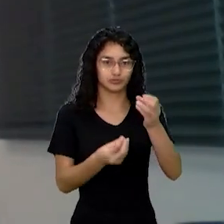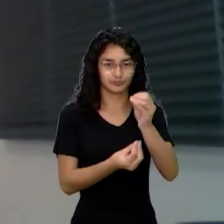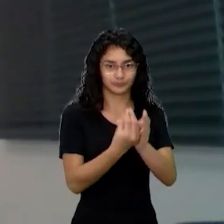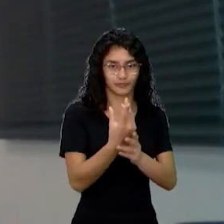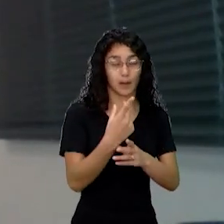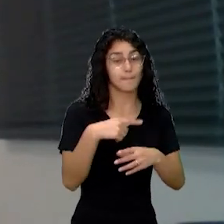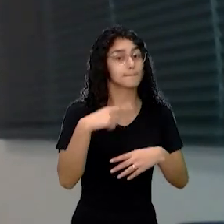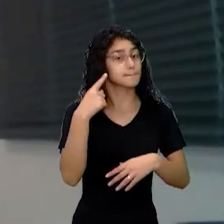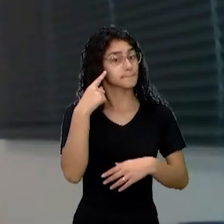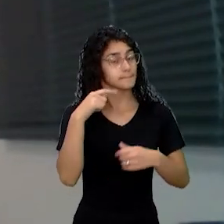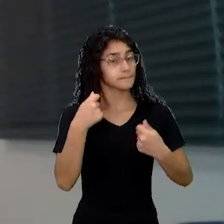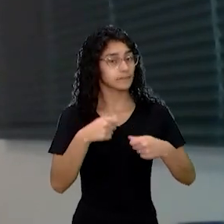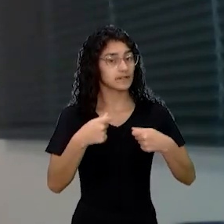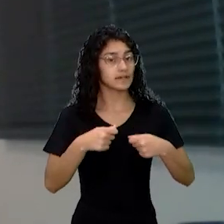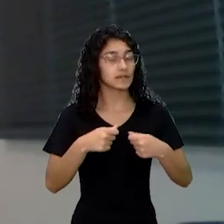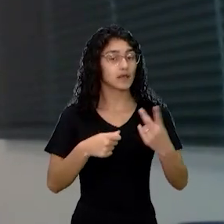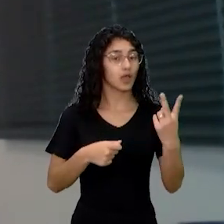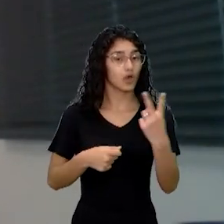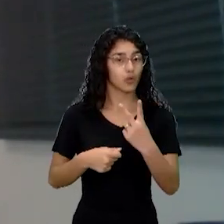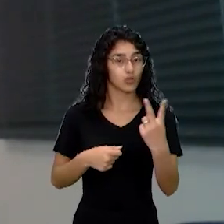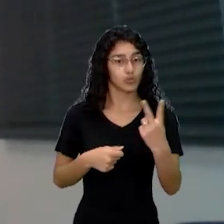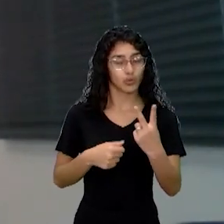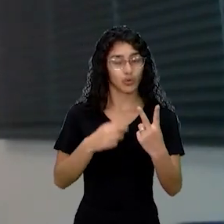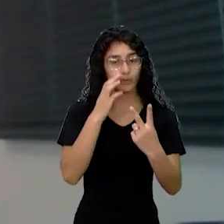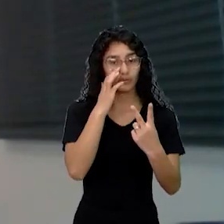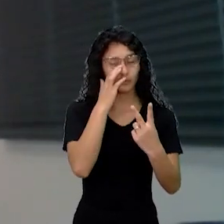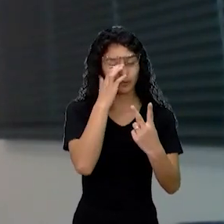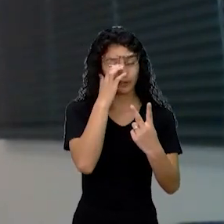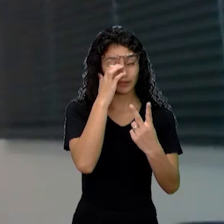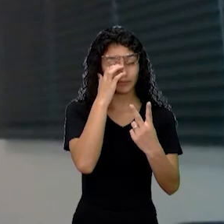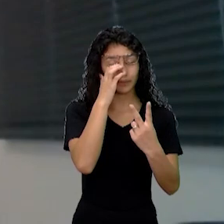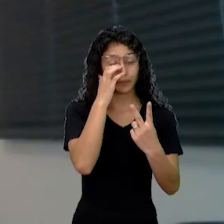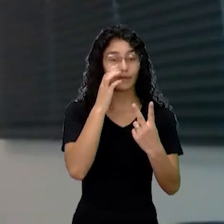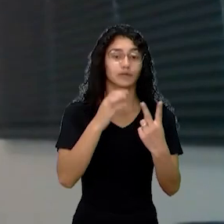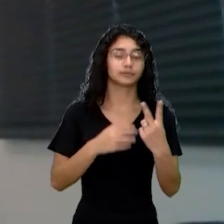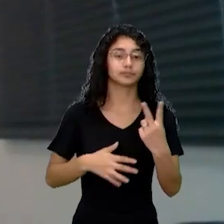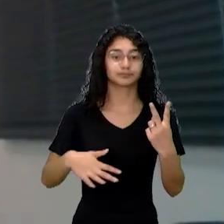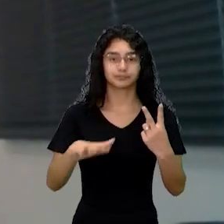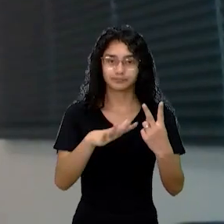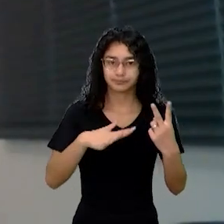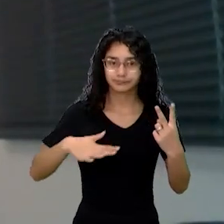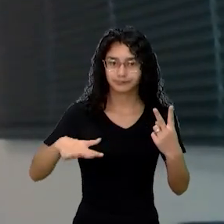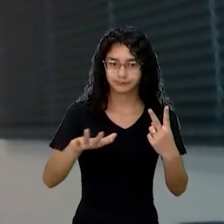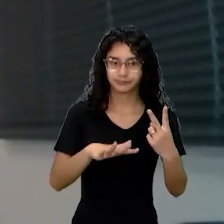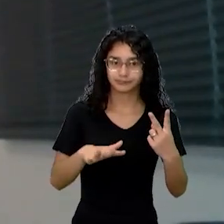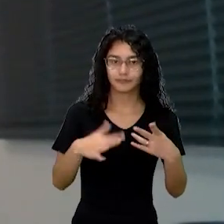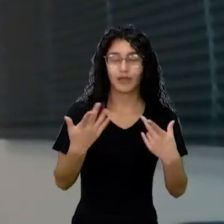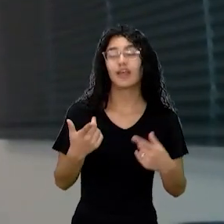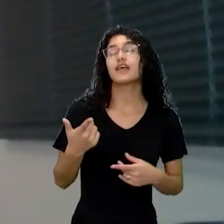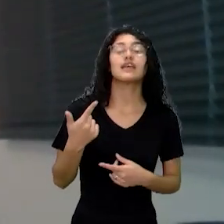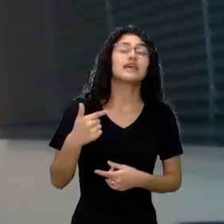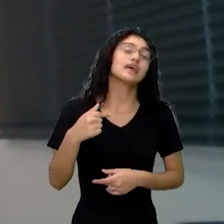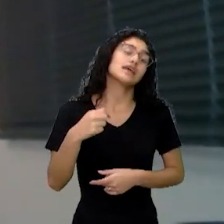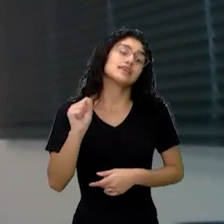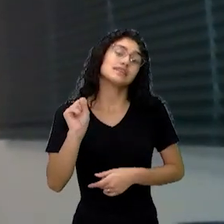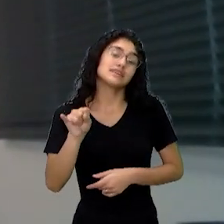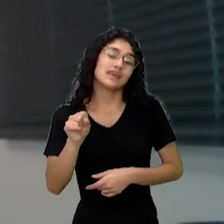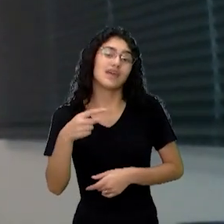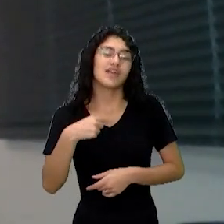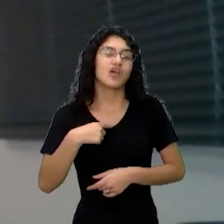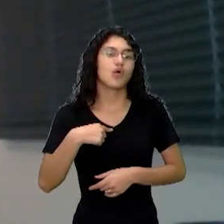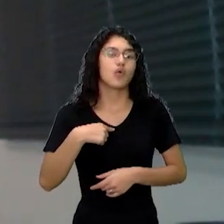tem que considerar que esses são 2 elementos que dependem do ambiente. Então, se eu não tenho um ambiente propício